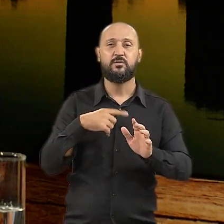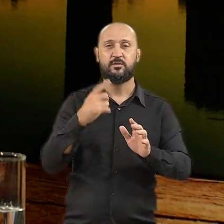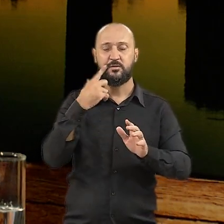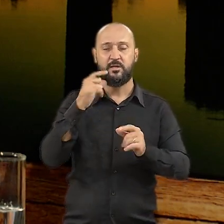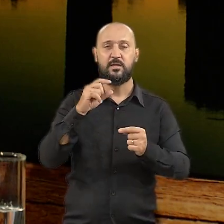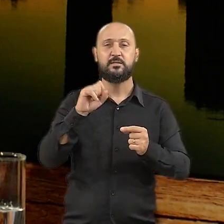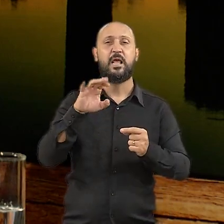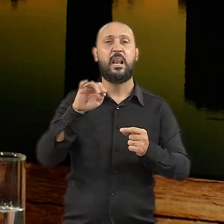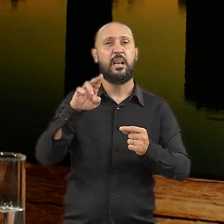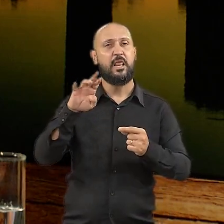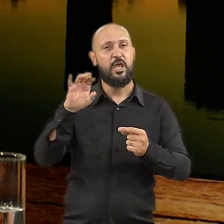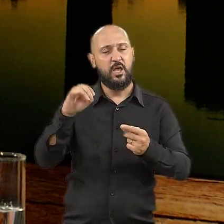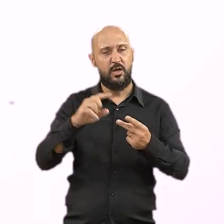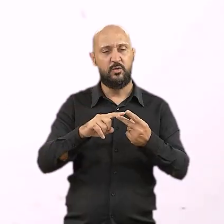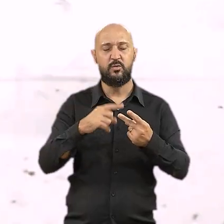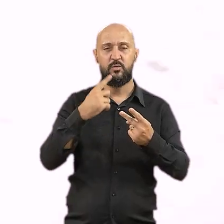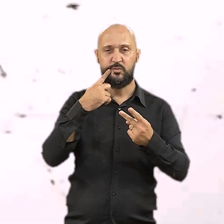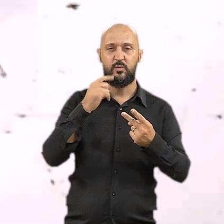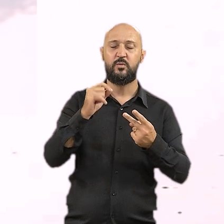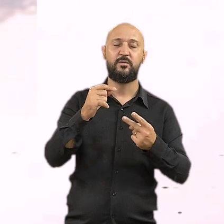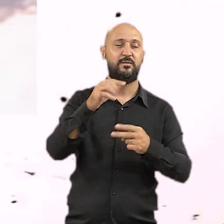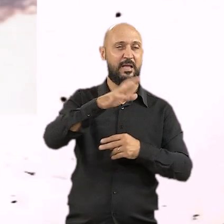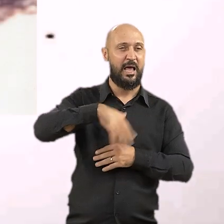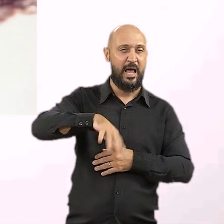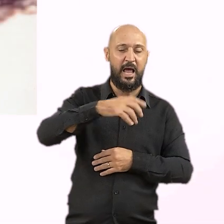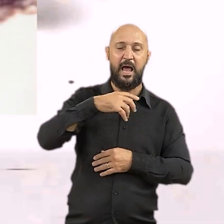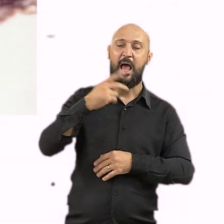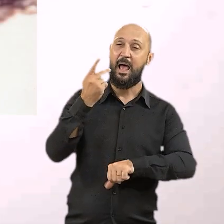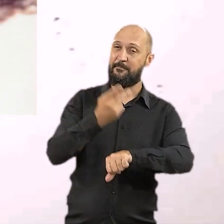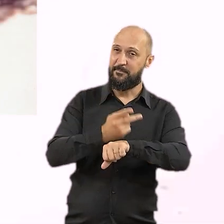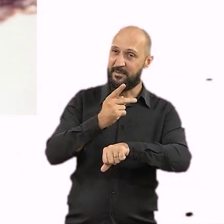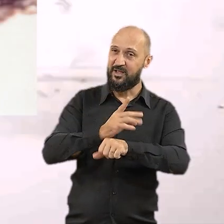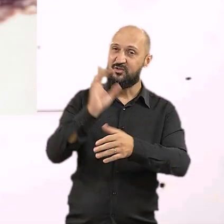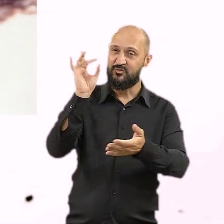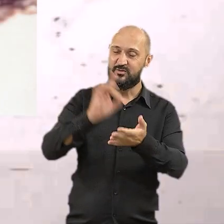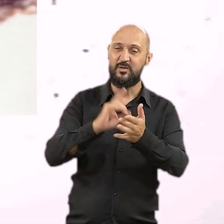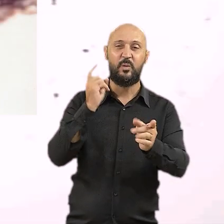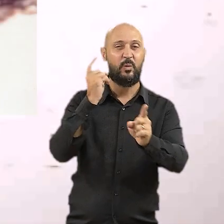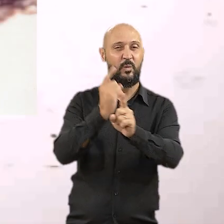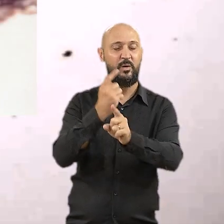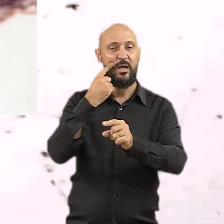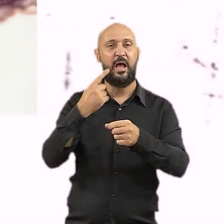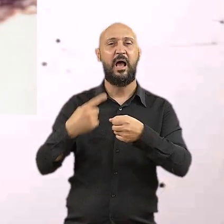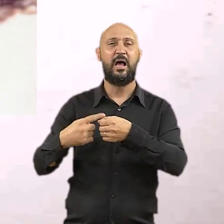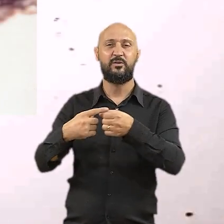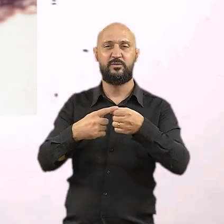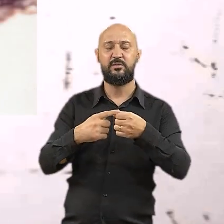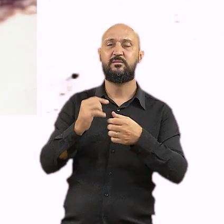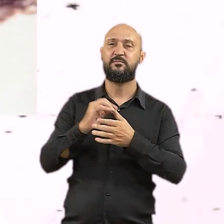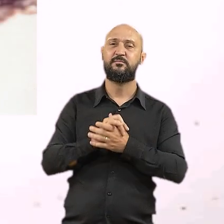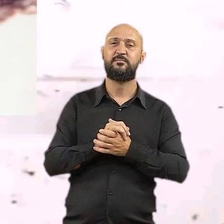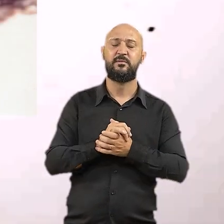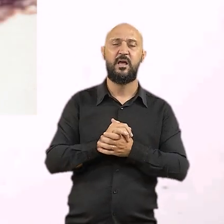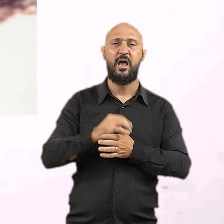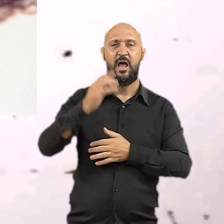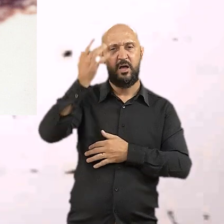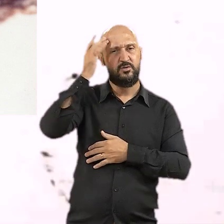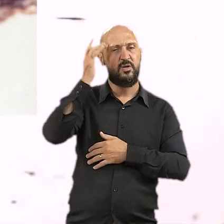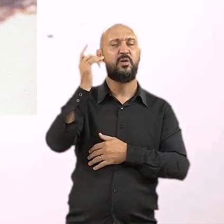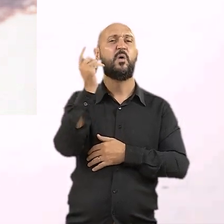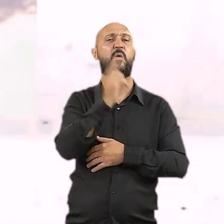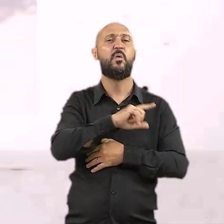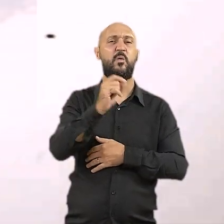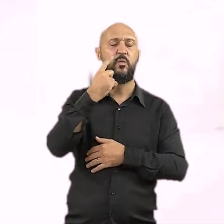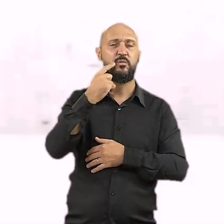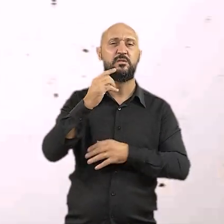via Celito Espíndola, o próprio Almir estava lá no... A prata da casa mesmo, estava tudo aí. Frequentava a cidade, eu falei assim, eu achei que eu